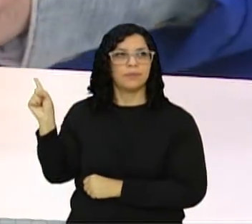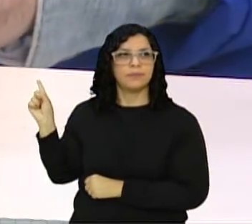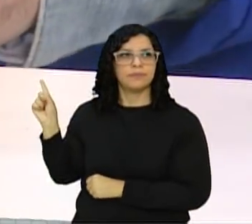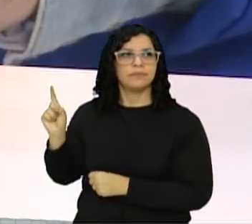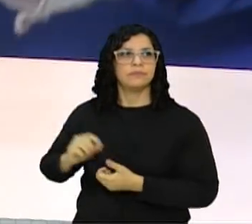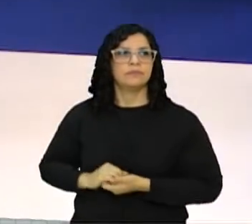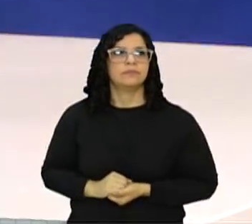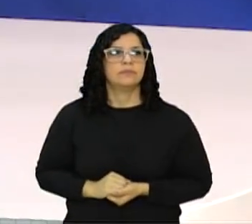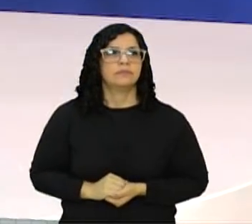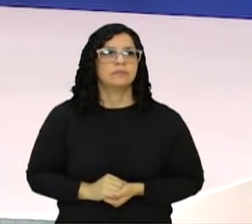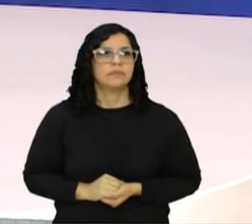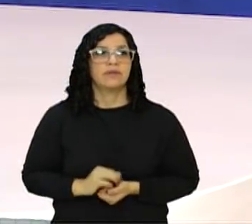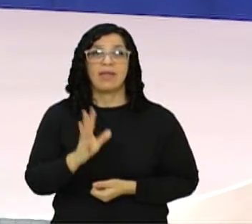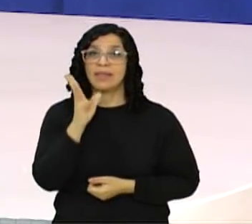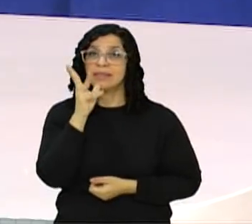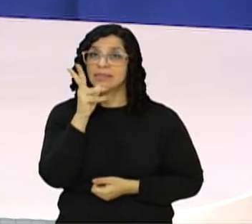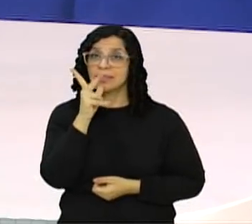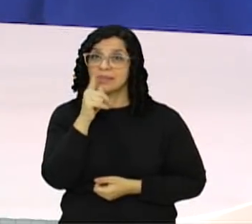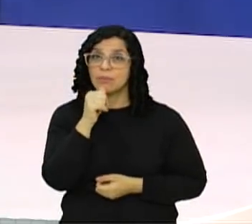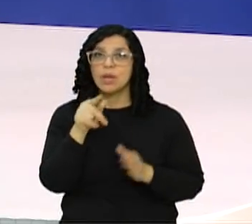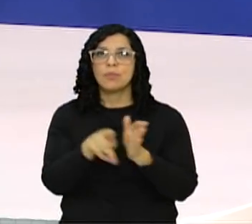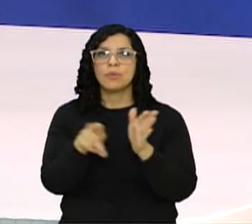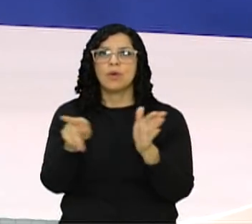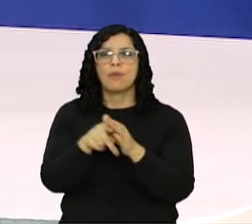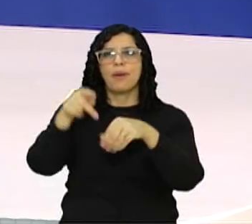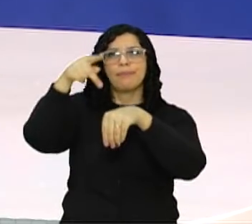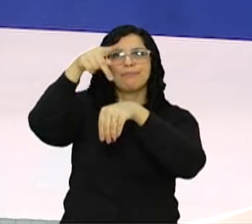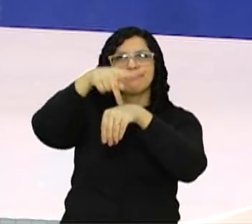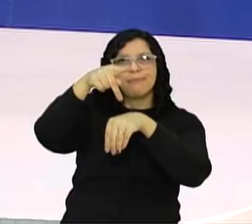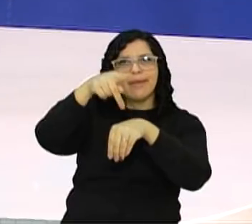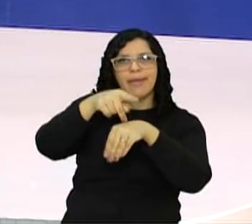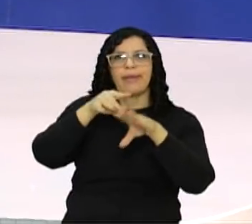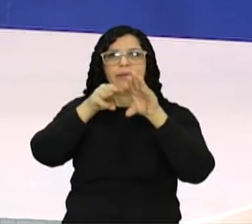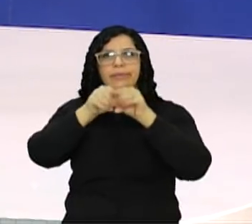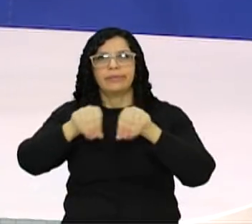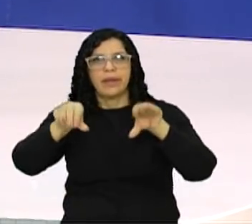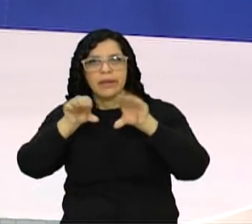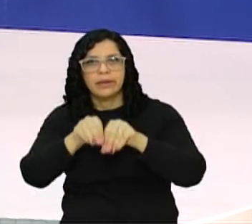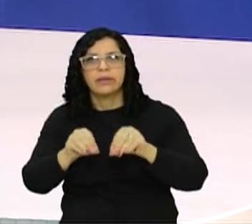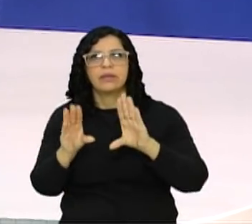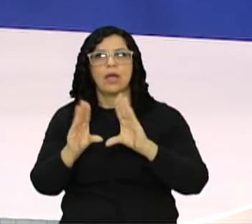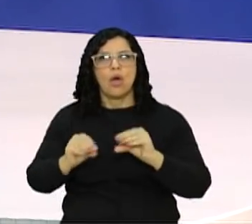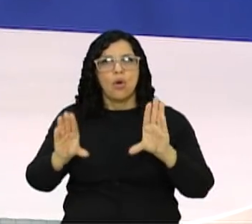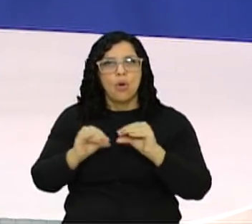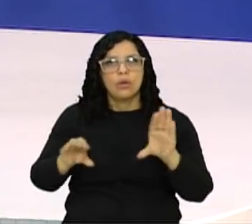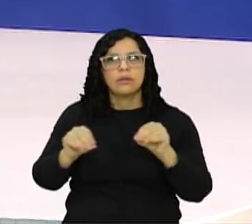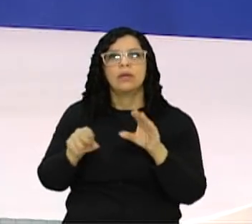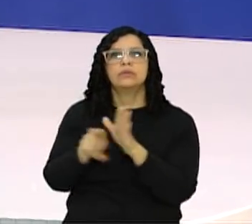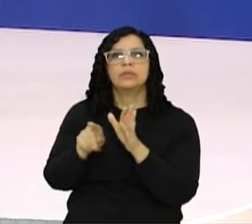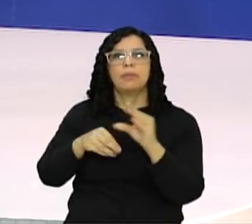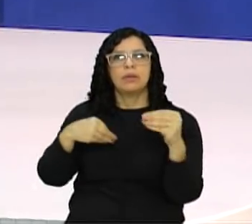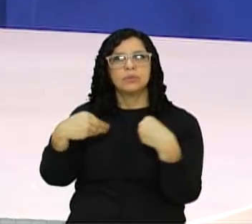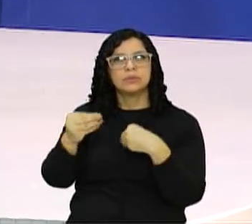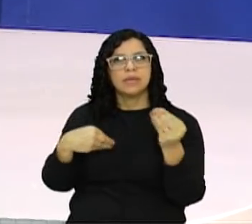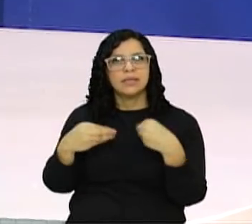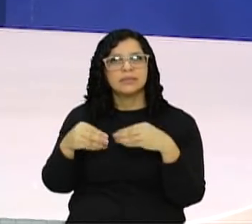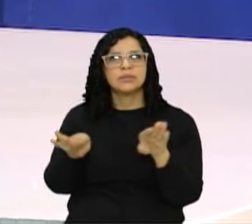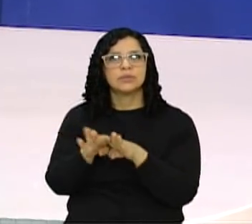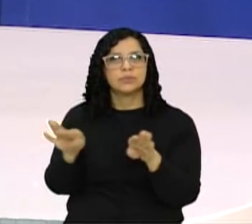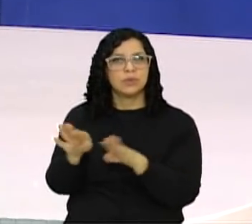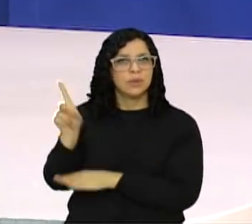Então, ela vai demorar, porque essa água ela vai passar por várias camadas, né? Vai